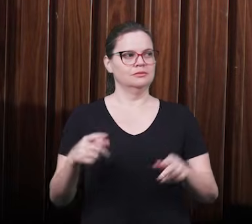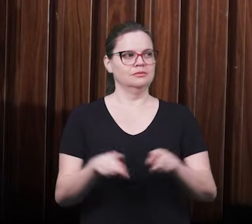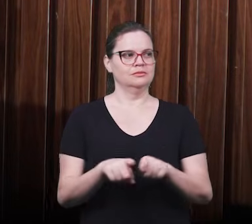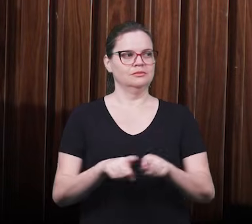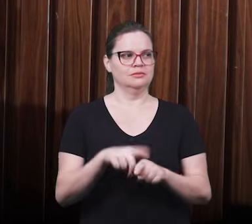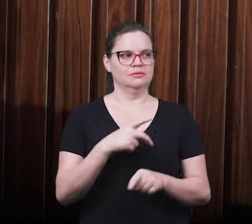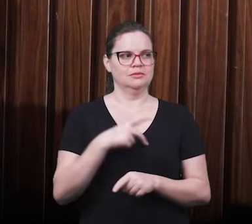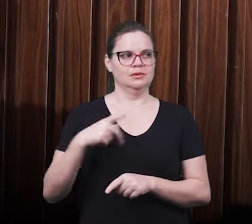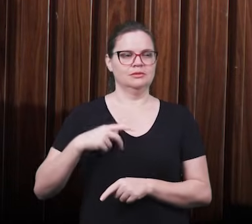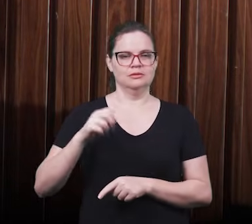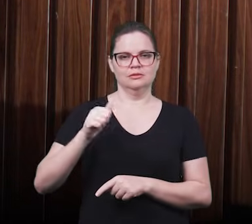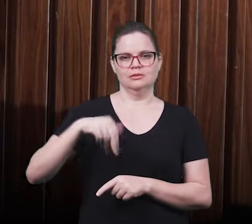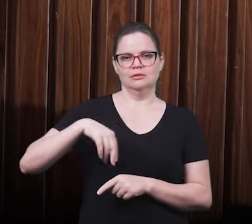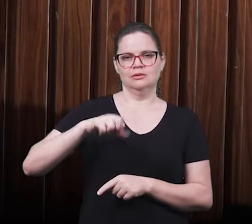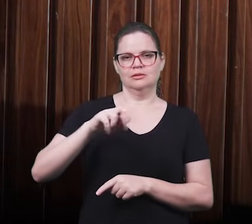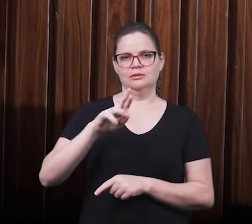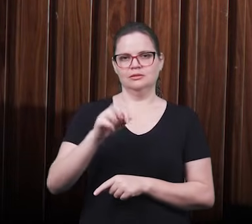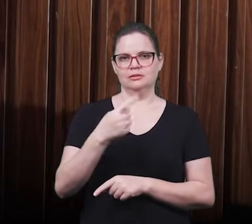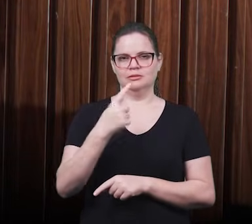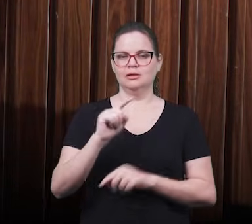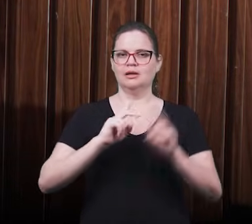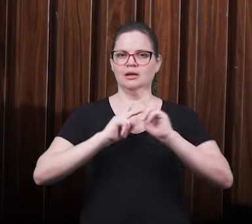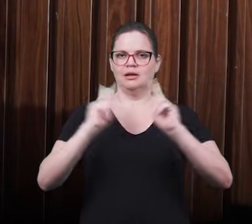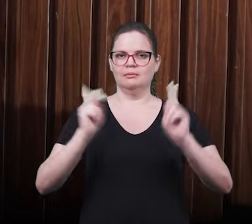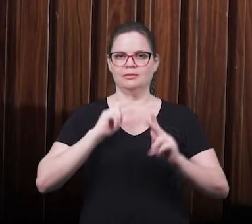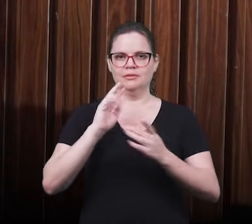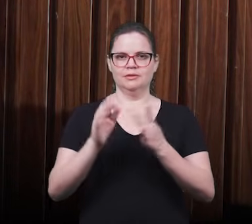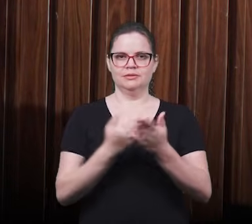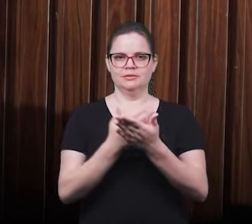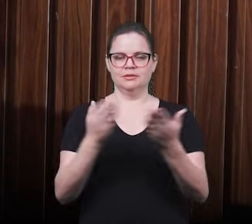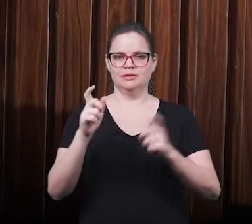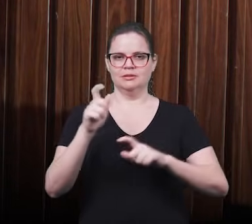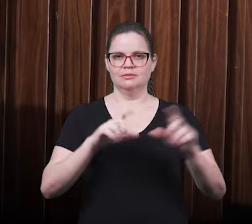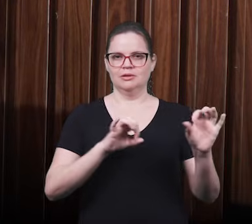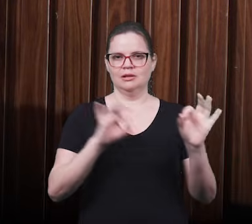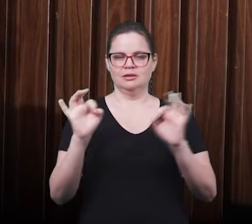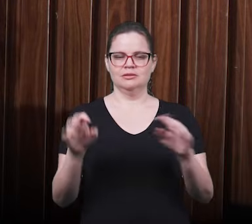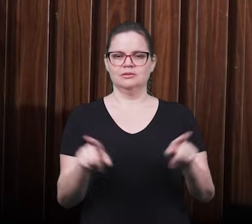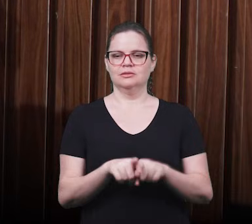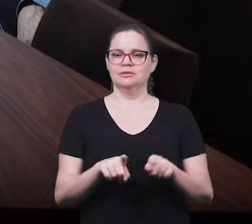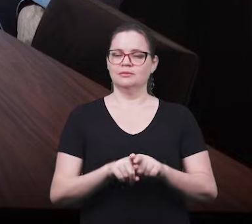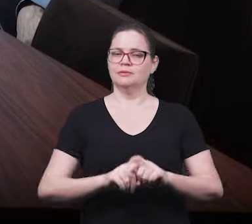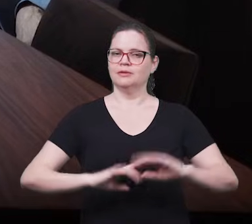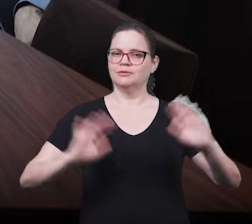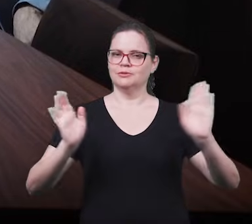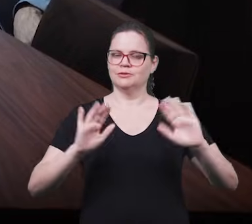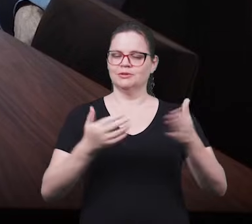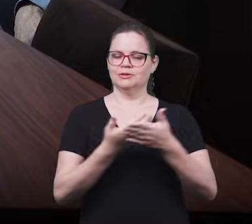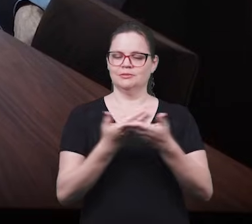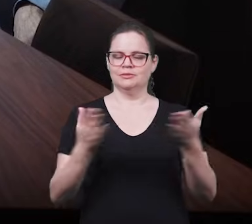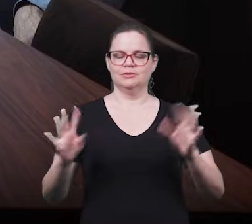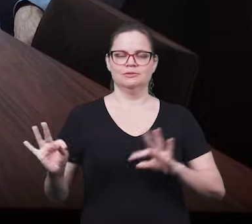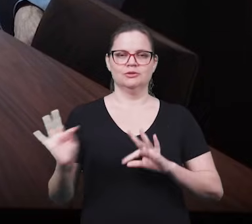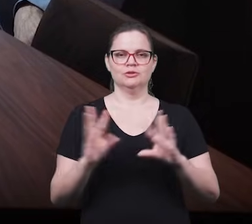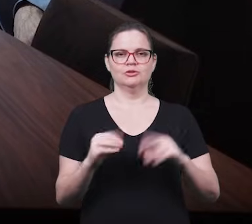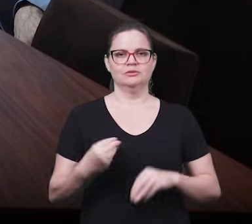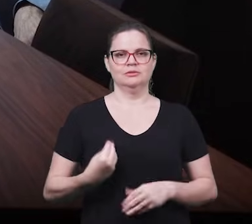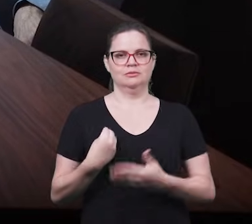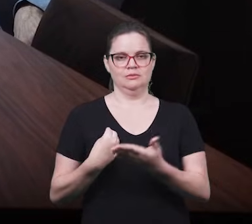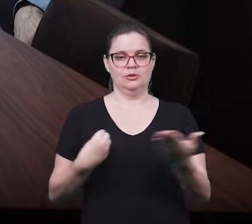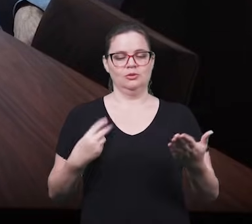Lauro, pastor André. Amém. Amém. A paz do Senhor, pastor Fábio, a paz do Senhor, você que nos acompanha. E despedimos também de você.